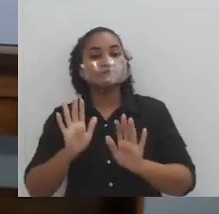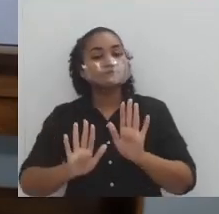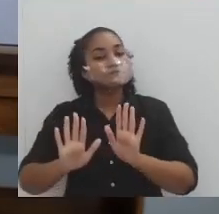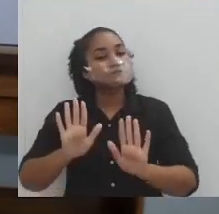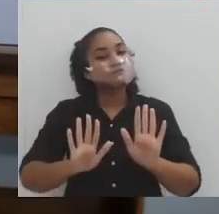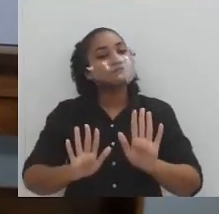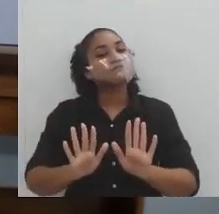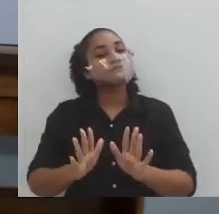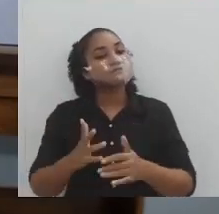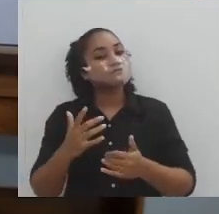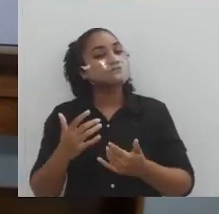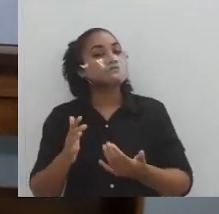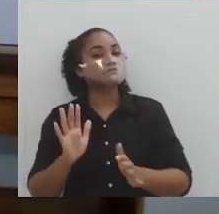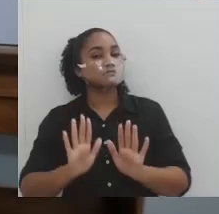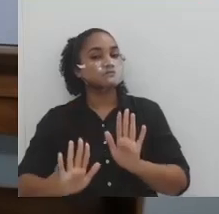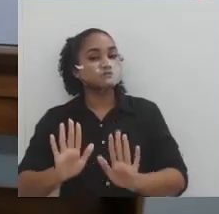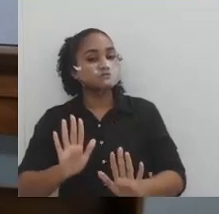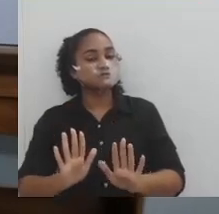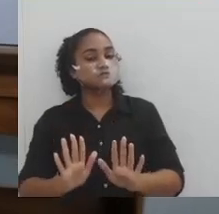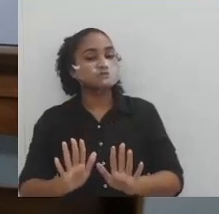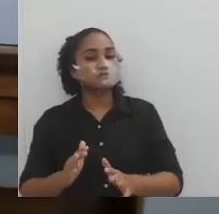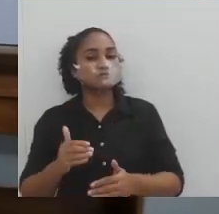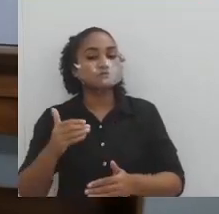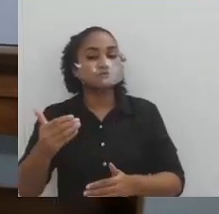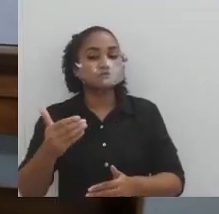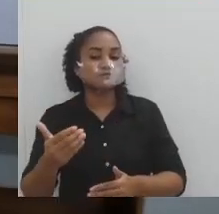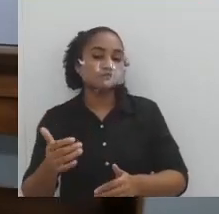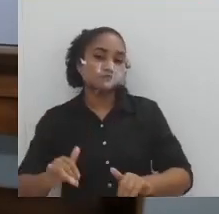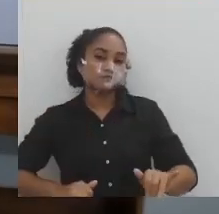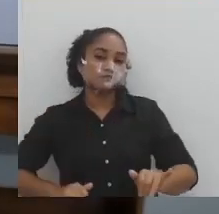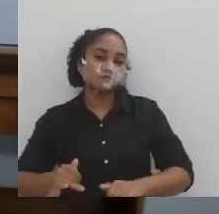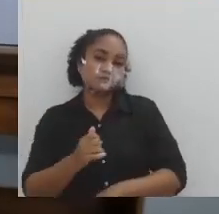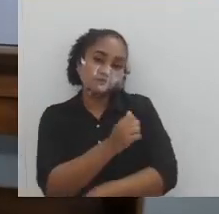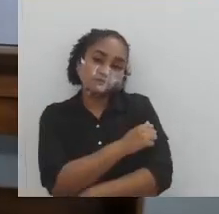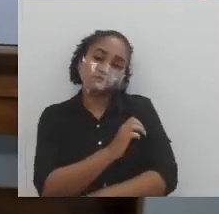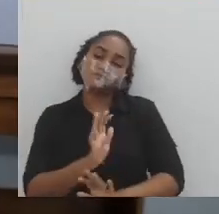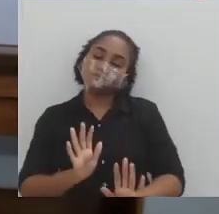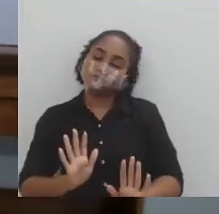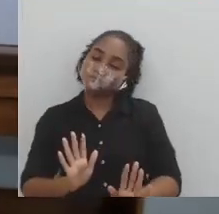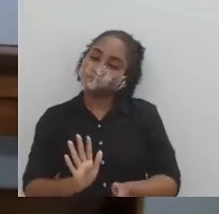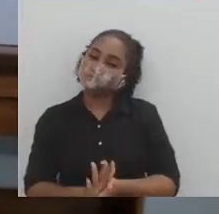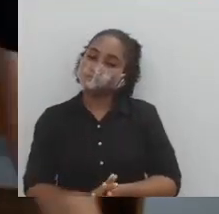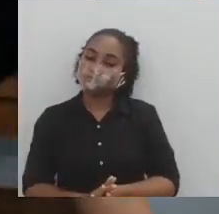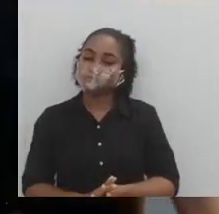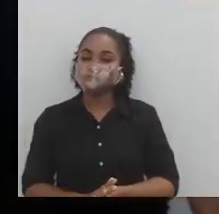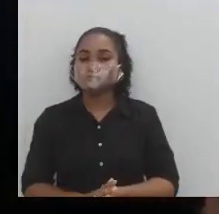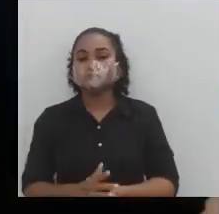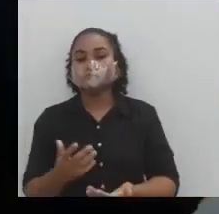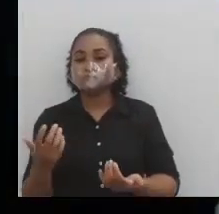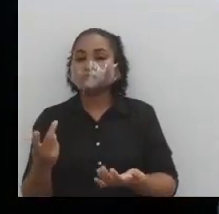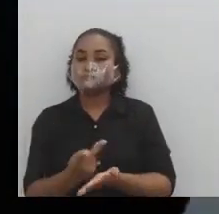ter essa preocupação também, de não machucar os alunos, né? Porque aí vai dar ruim.